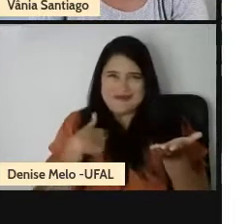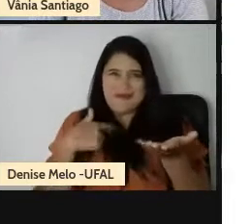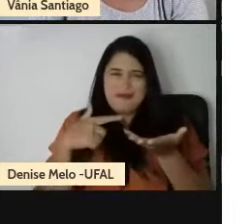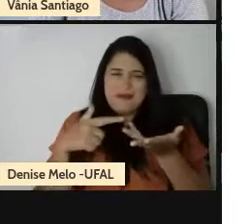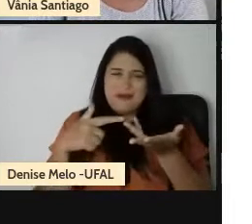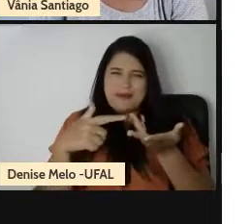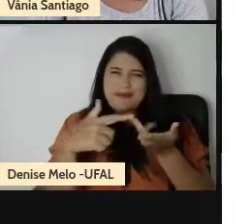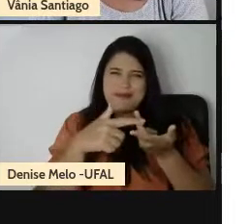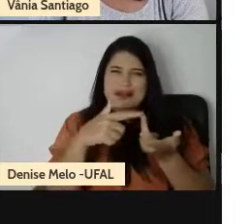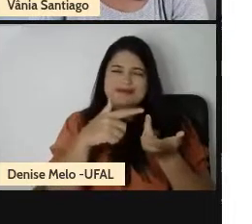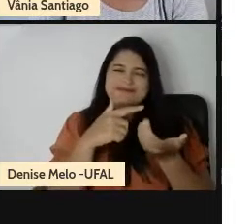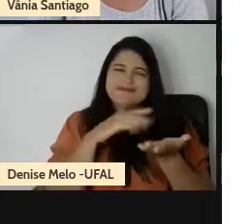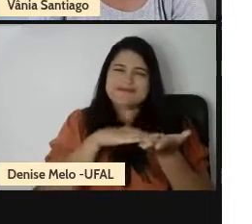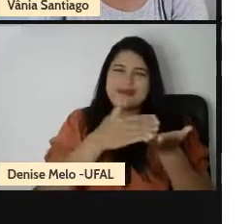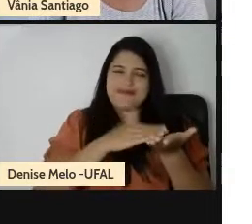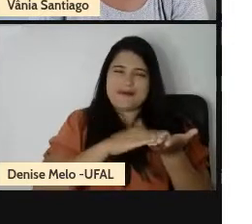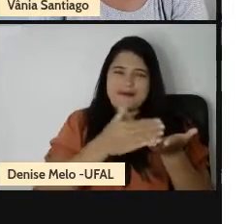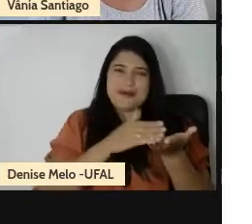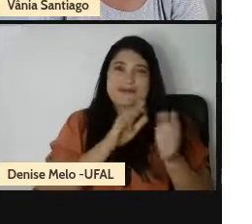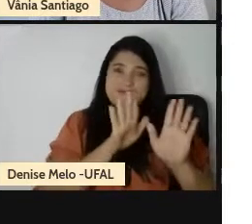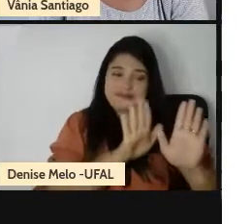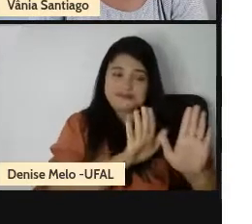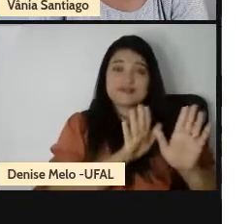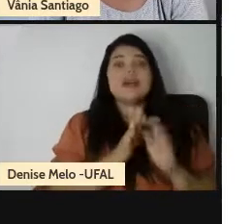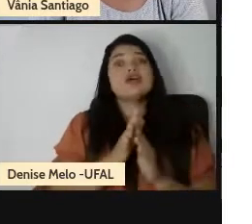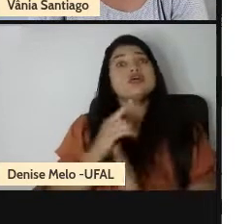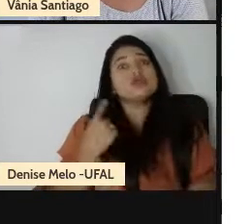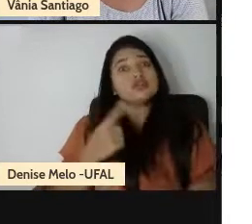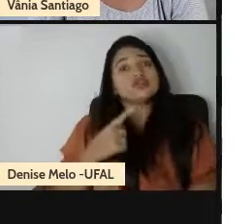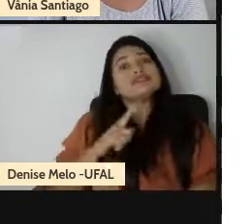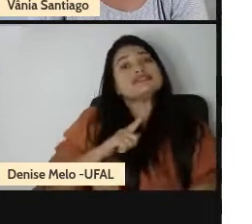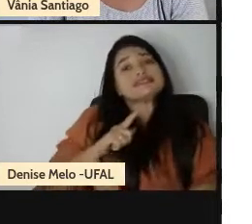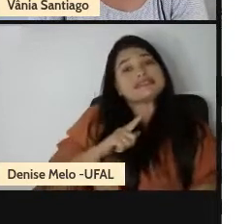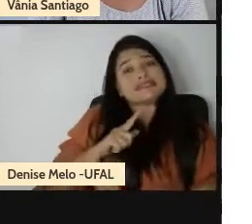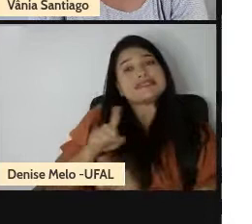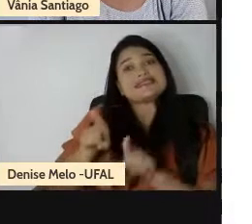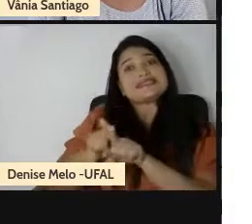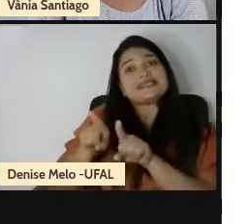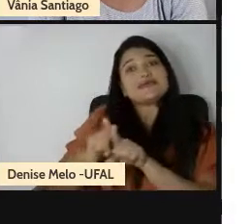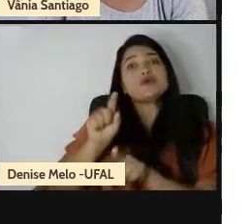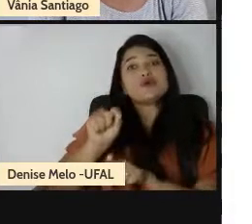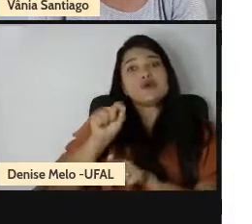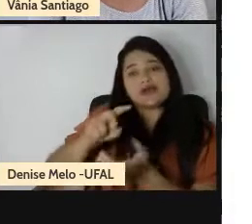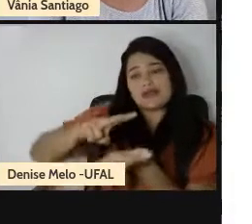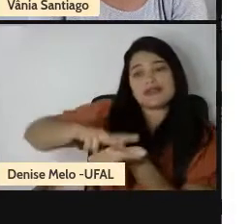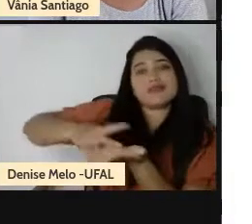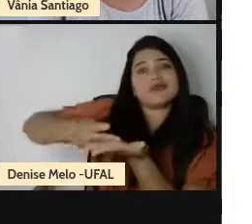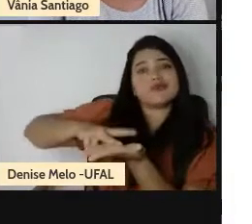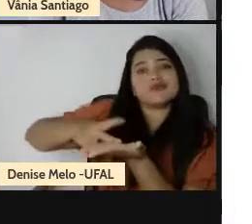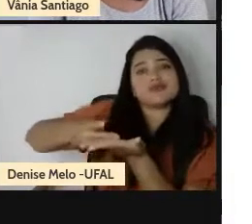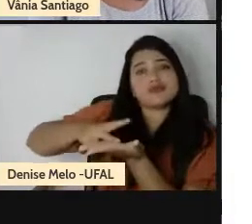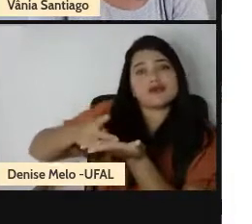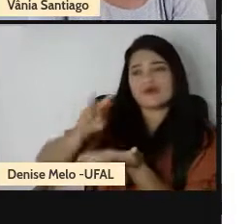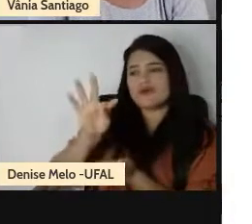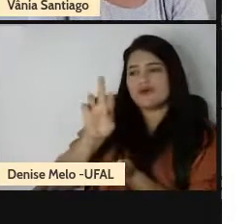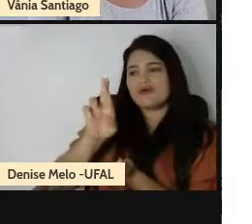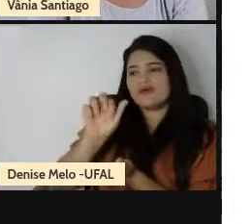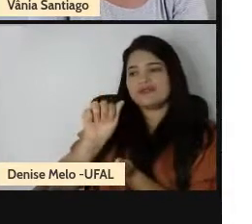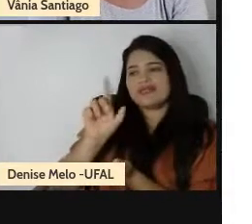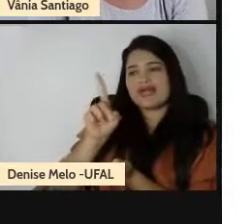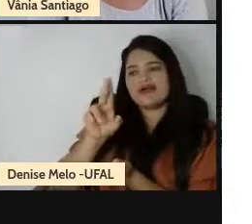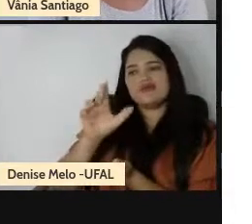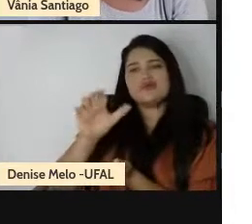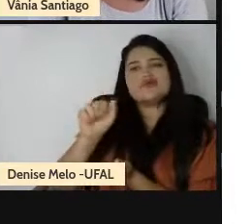atua concomitantemente, a gente tem também a atividade de traduzir, que também é